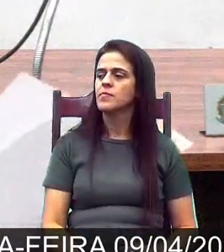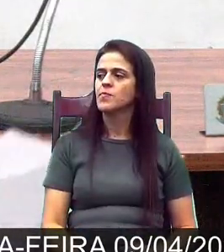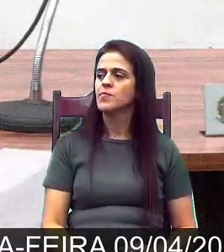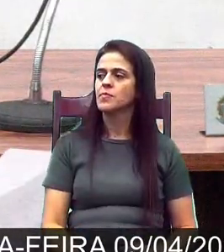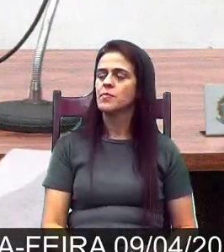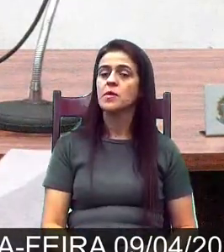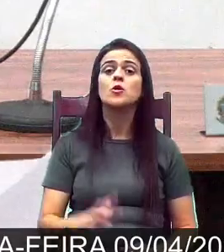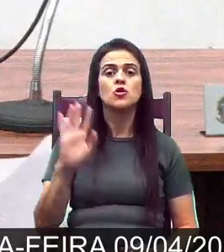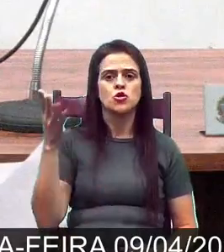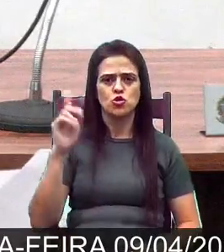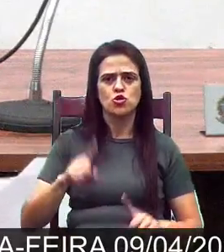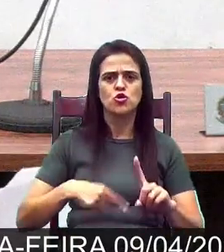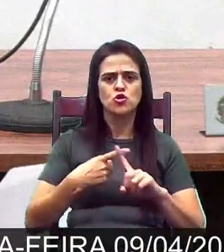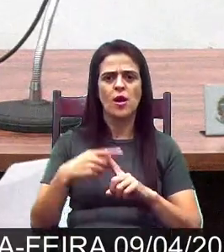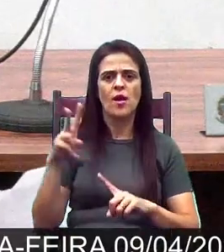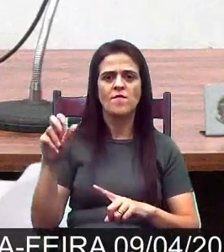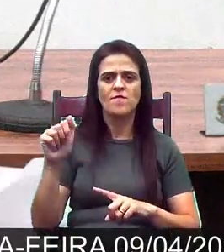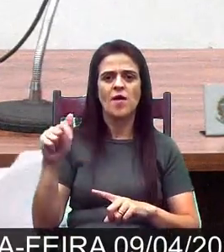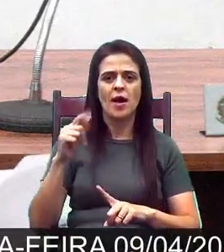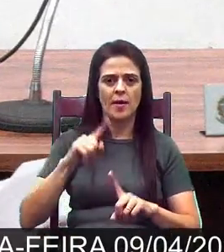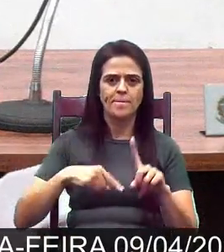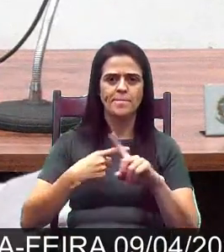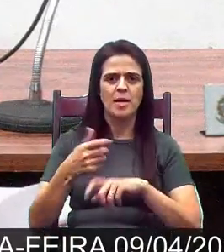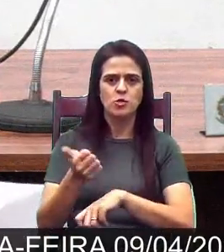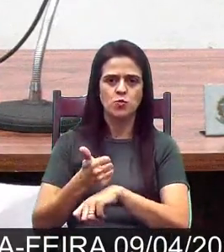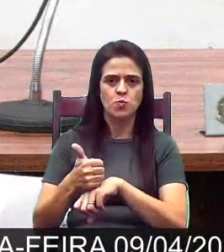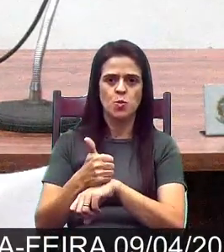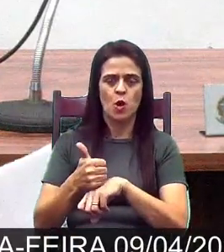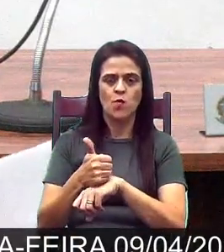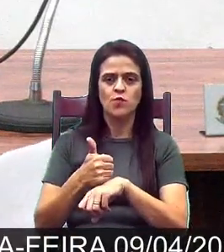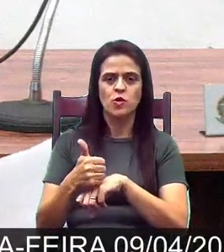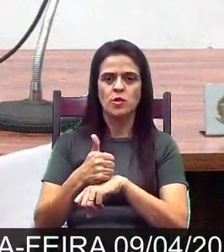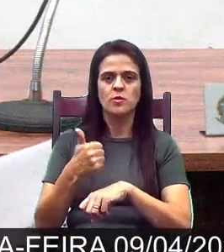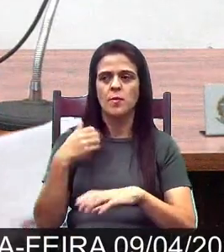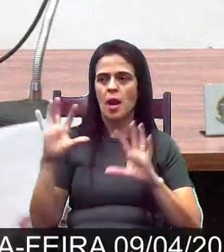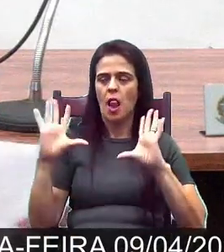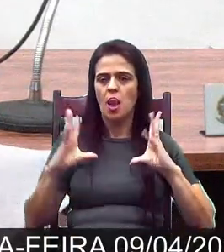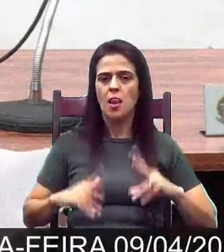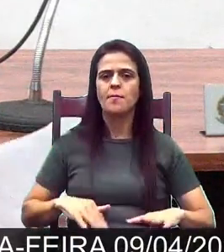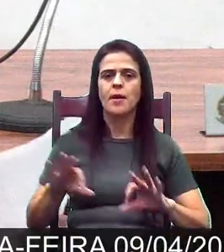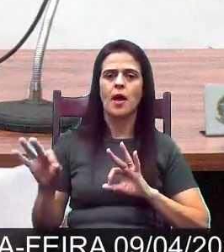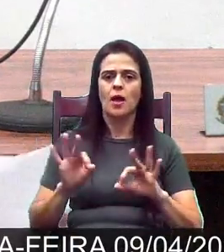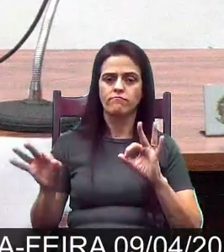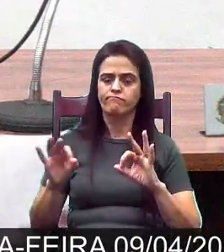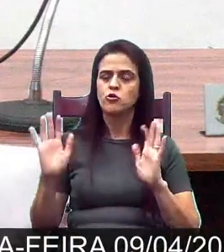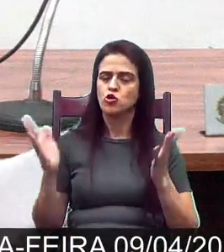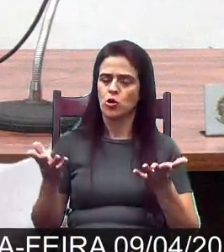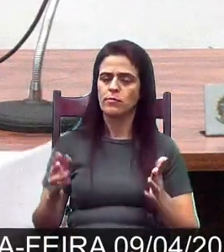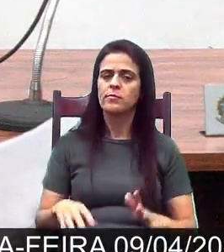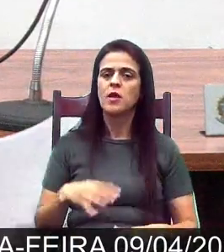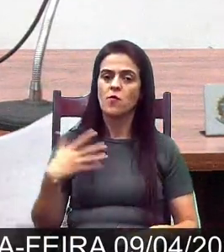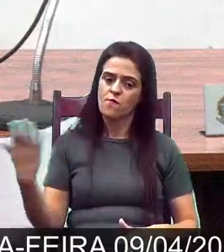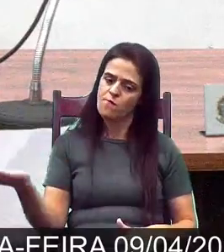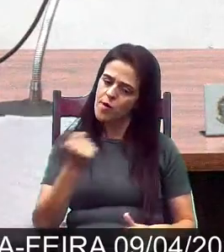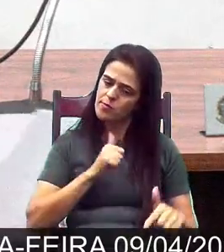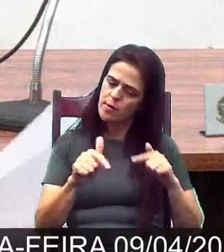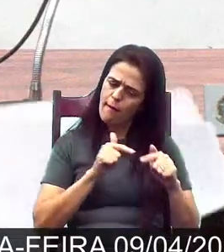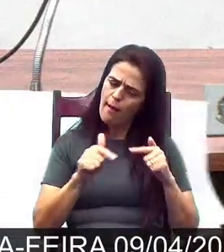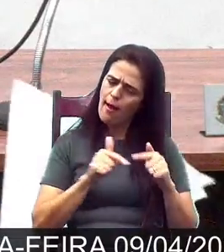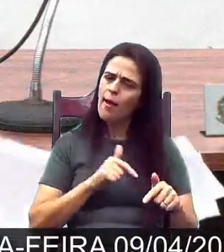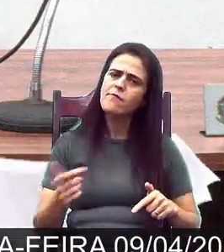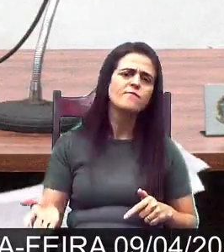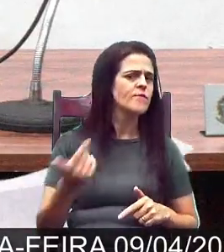contratado alguns funcionários, né, para reajustar esse serviço. Vamos trabalhar.